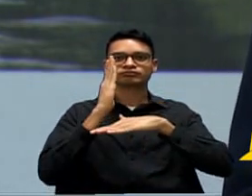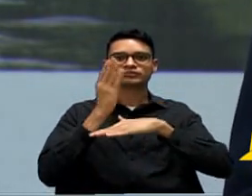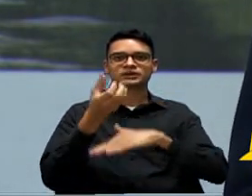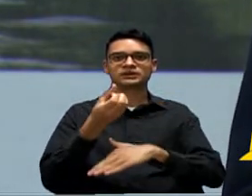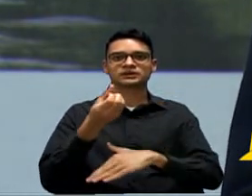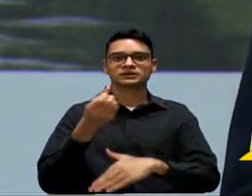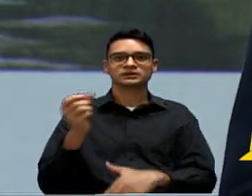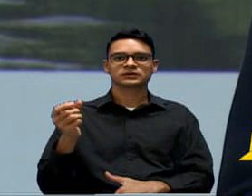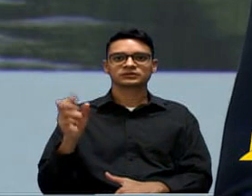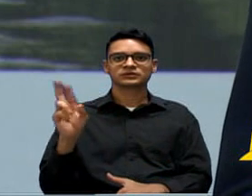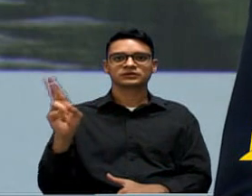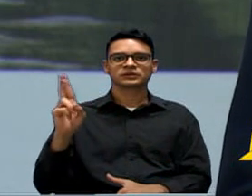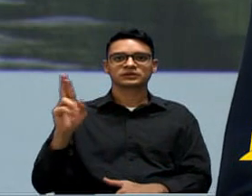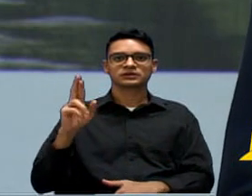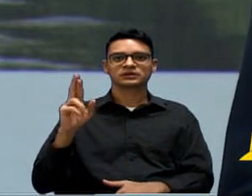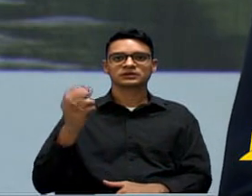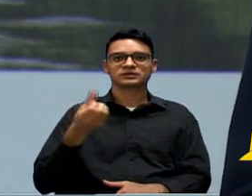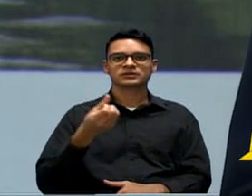quanto que é?